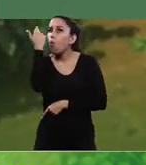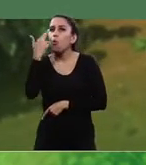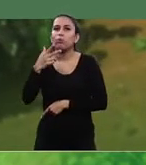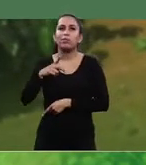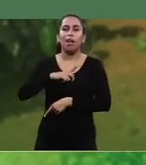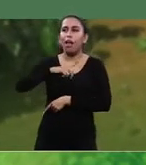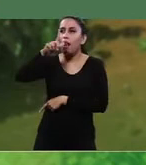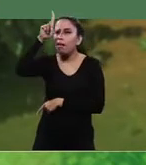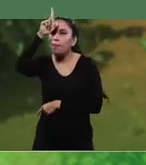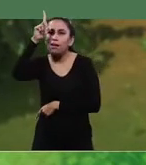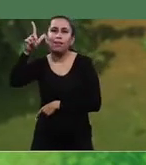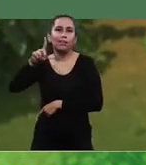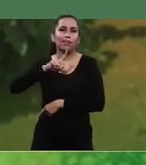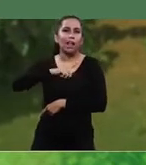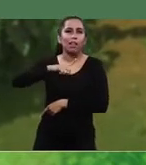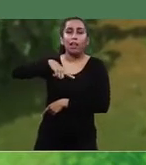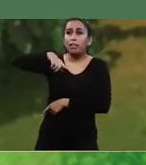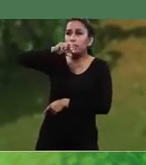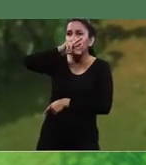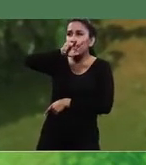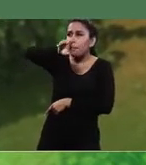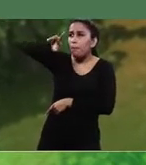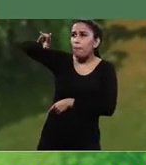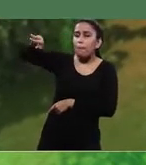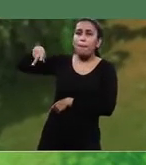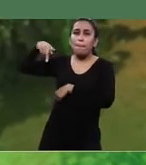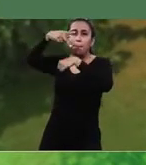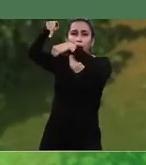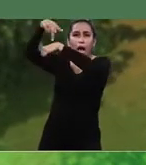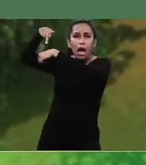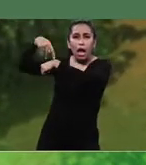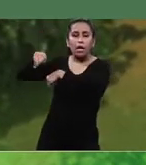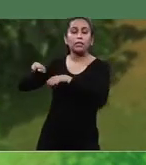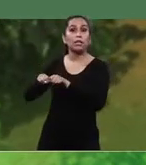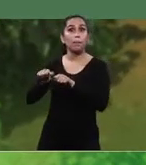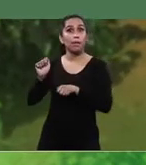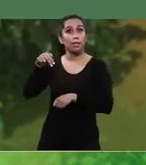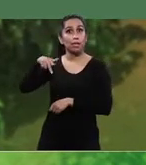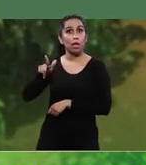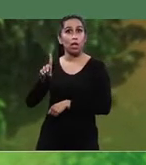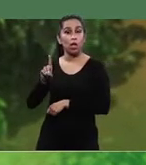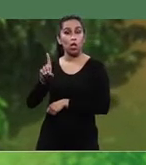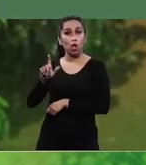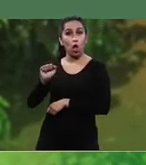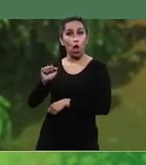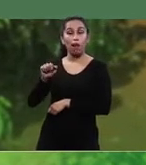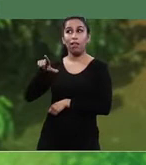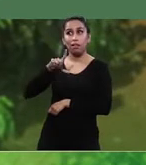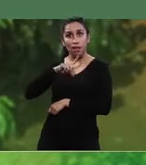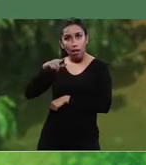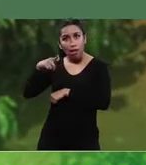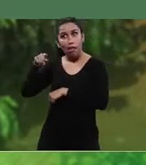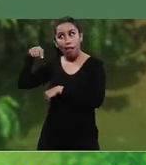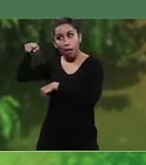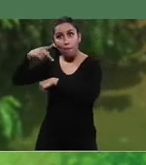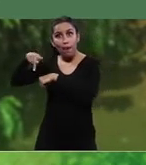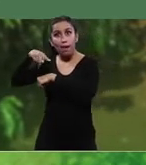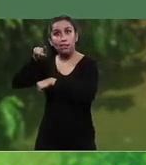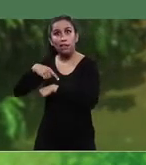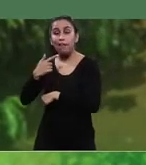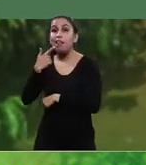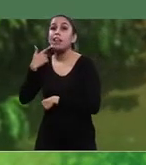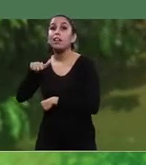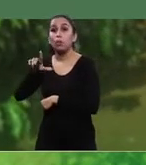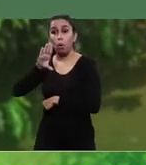um certo dinamismo de recuperação econômica. Né? Angola é um país de língua portuguesa em que já tivemos uma participação